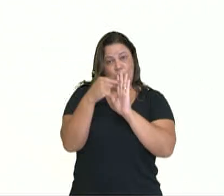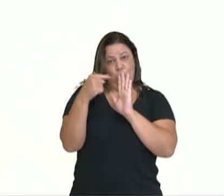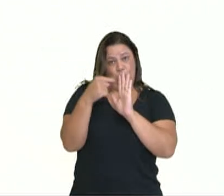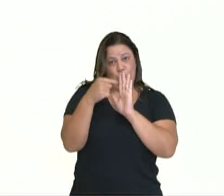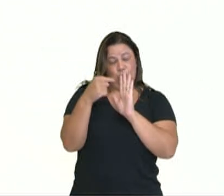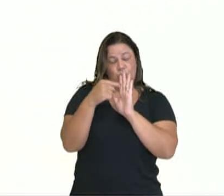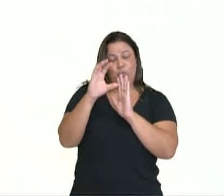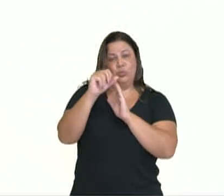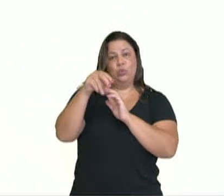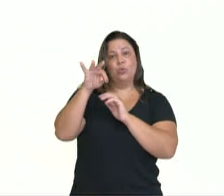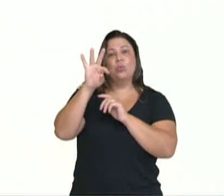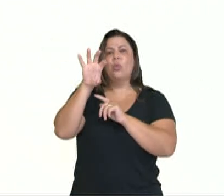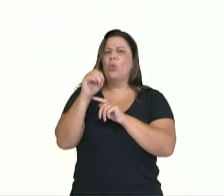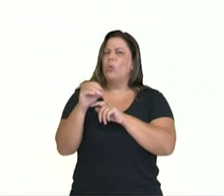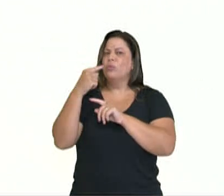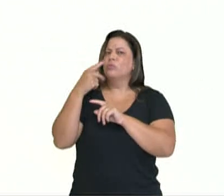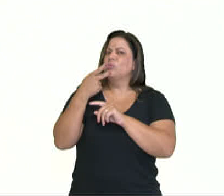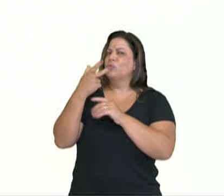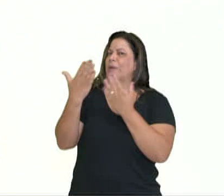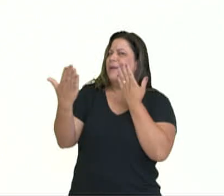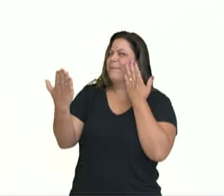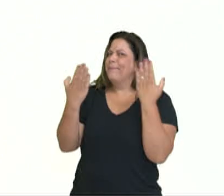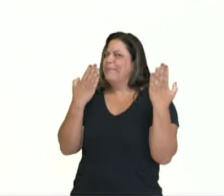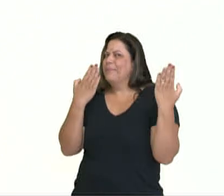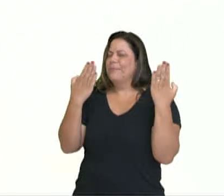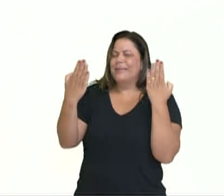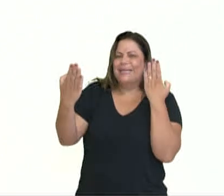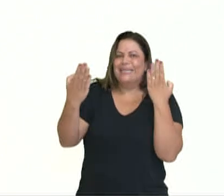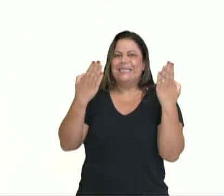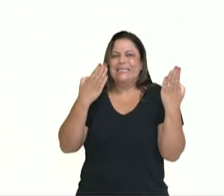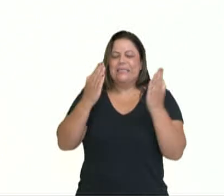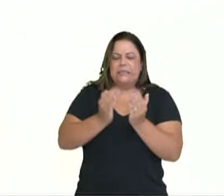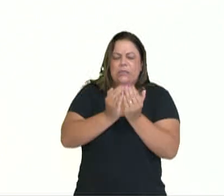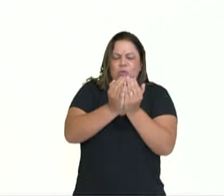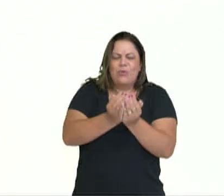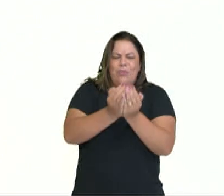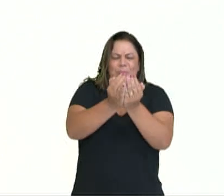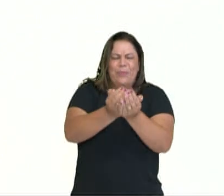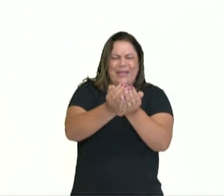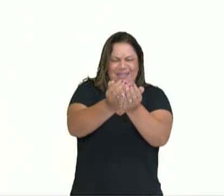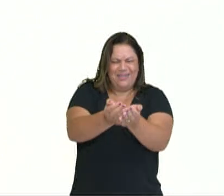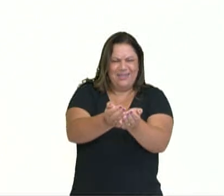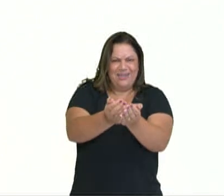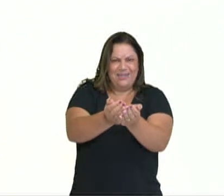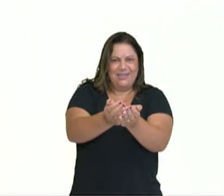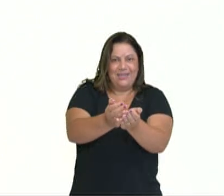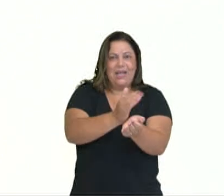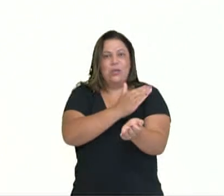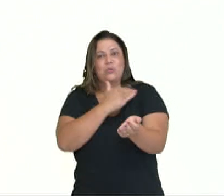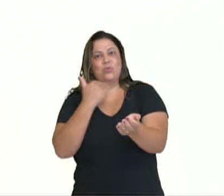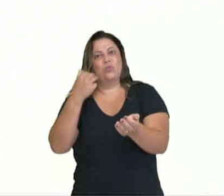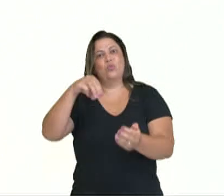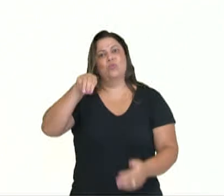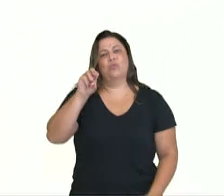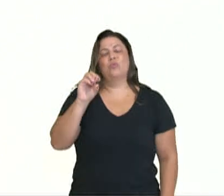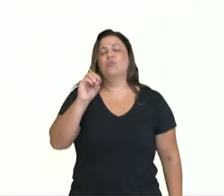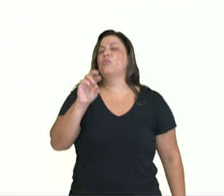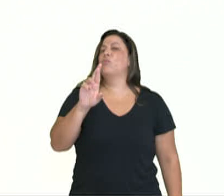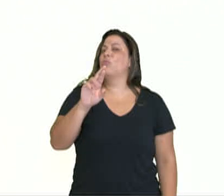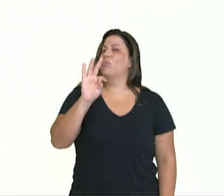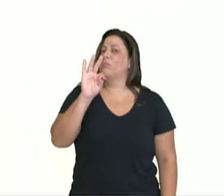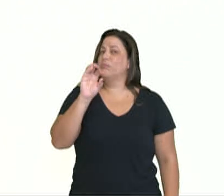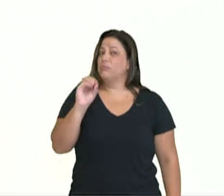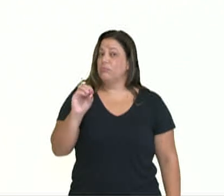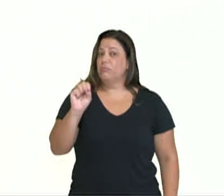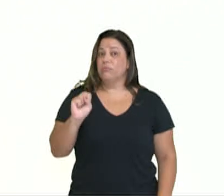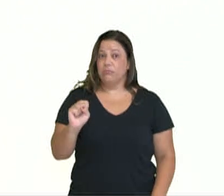percebeu? Que ele fez uma comparação com a barca dos mortos. Então, usando a palavrinha como.